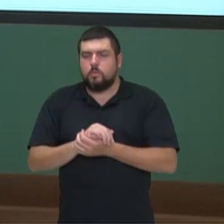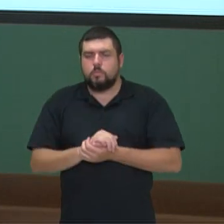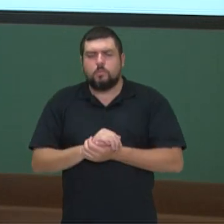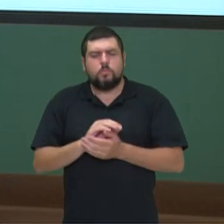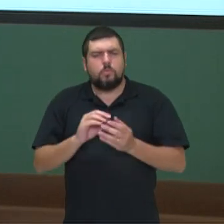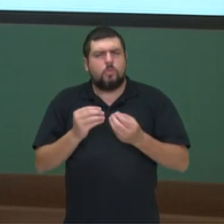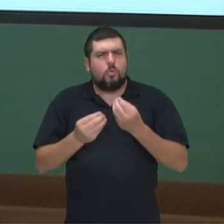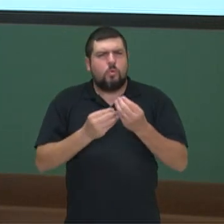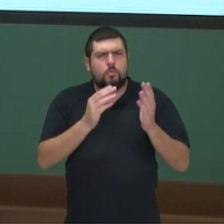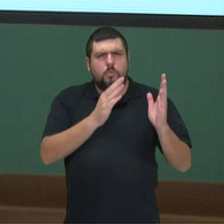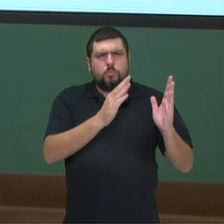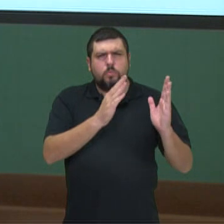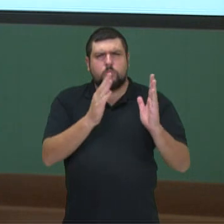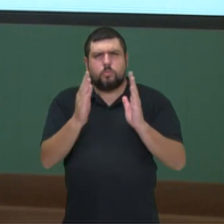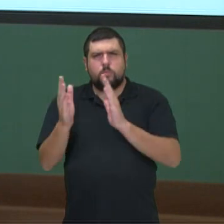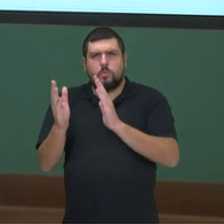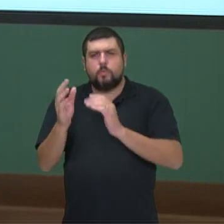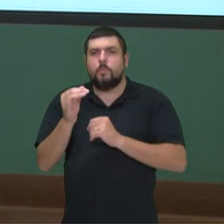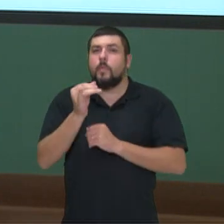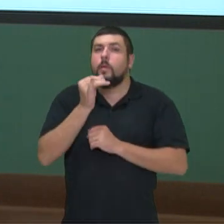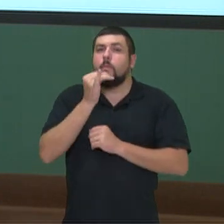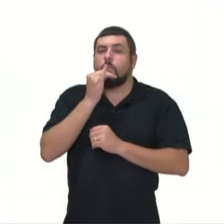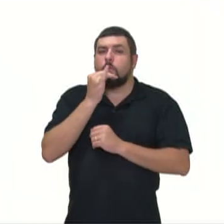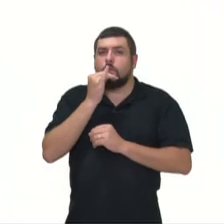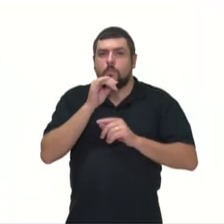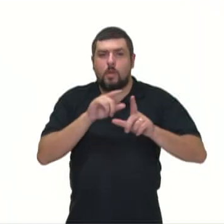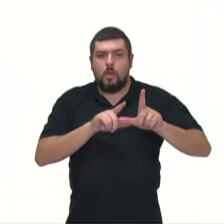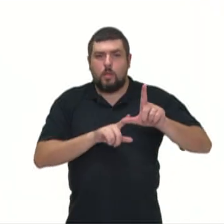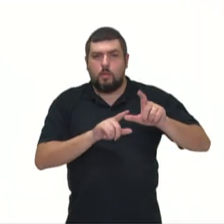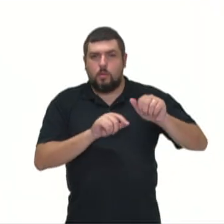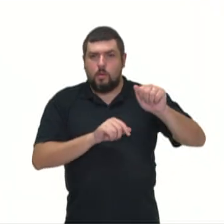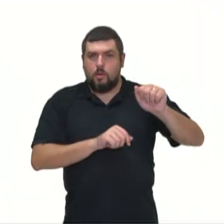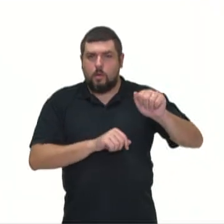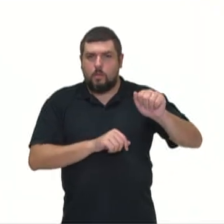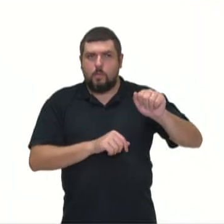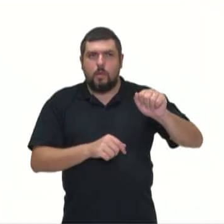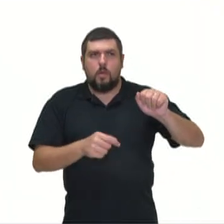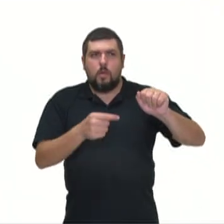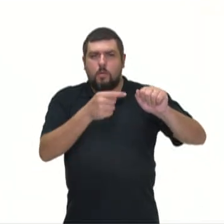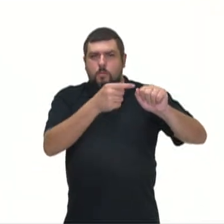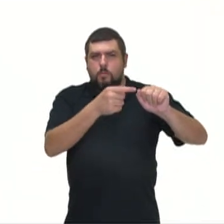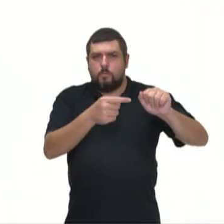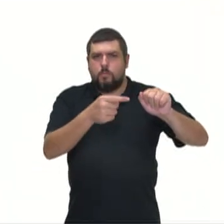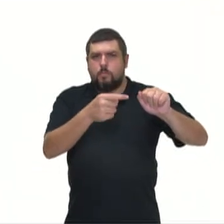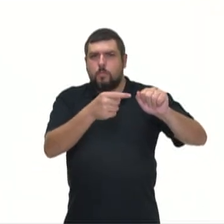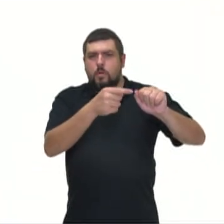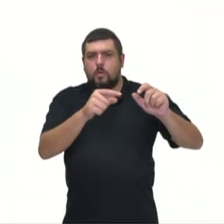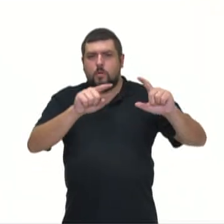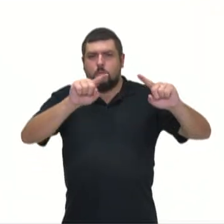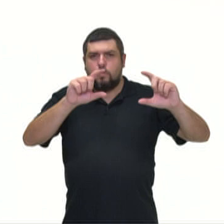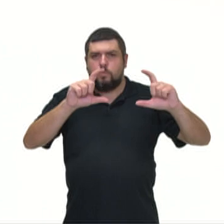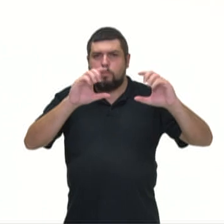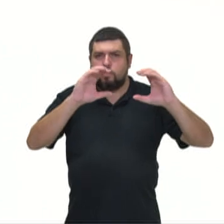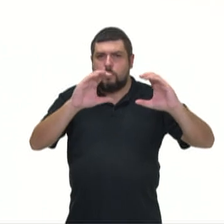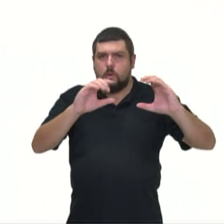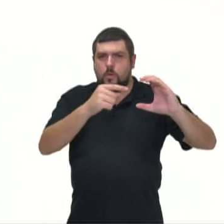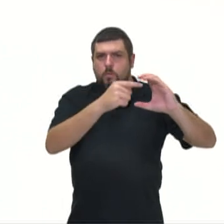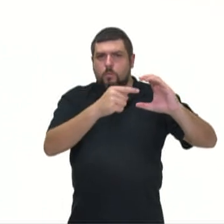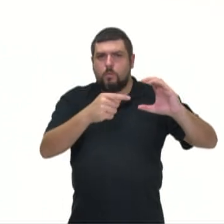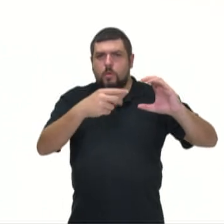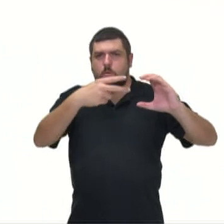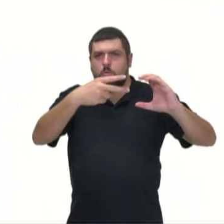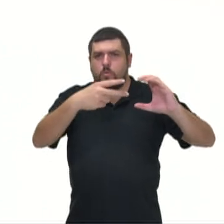elas aparecem? Por exemplo, na letra A, nós temos menos 2 ao cubo menos raiz quadrada de